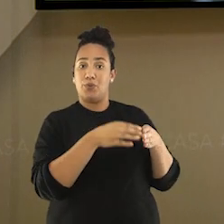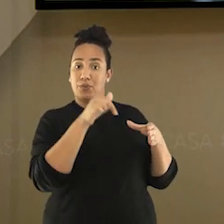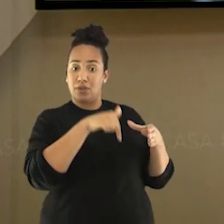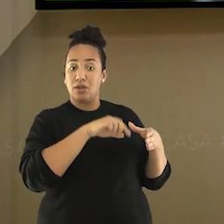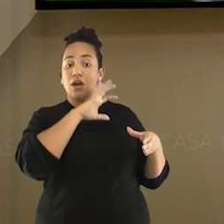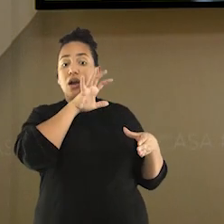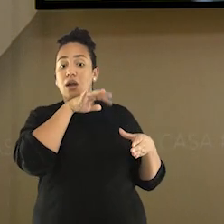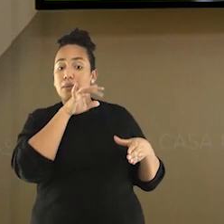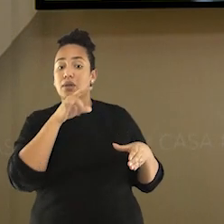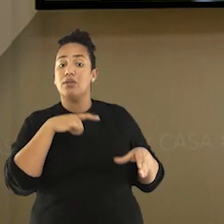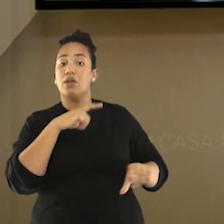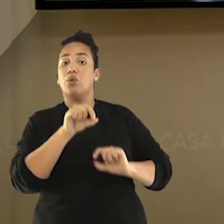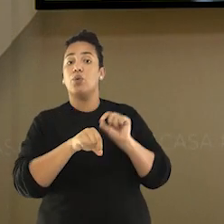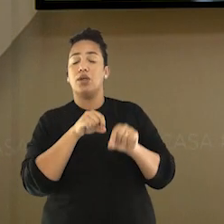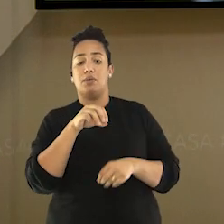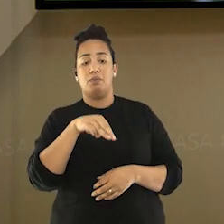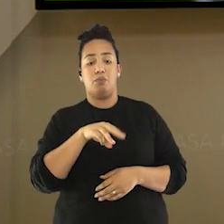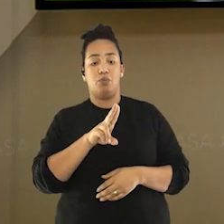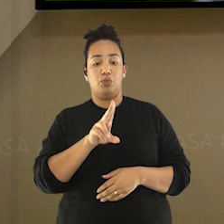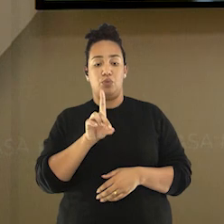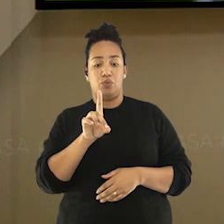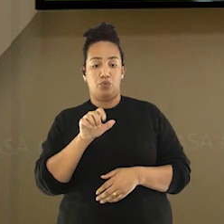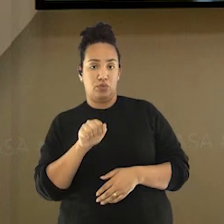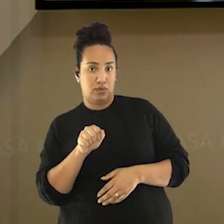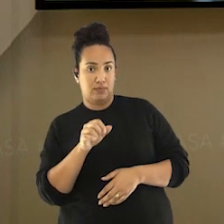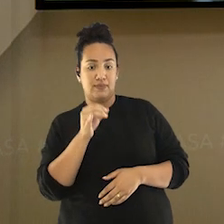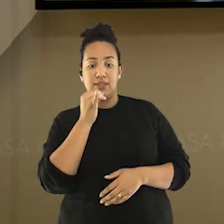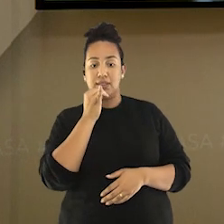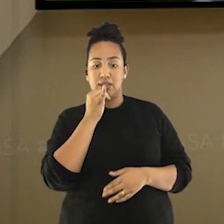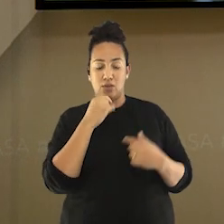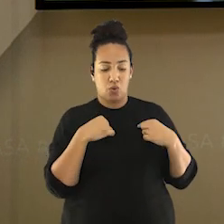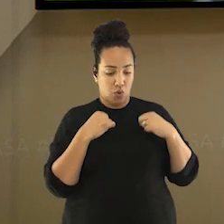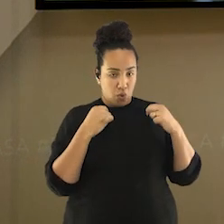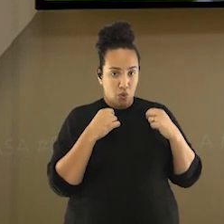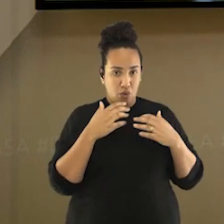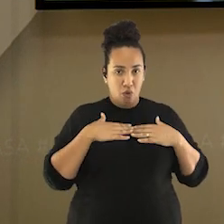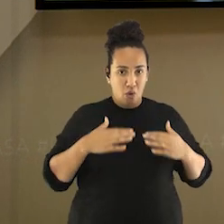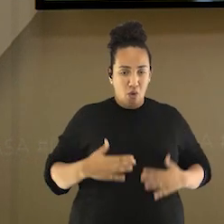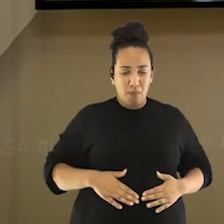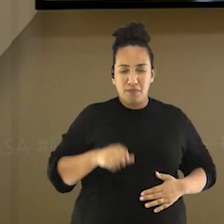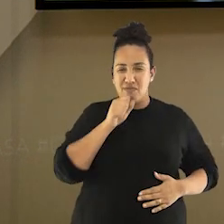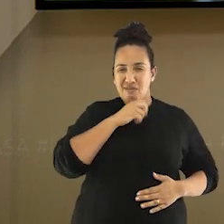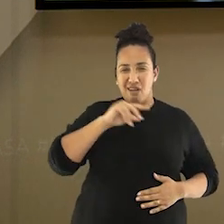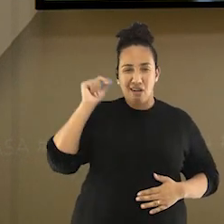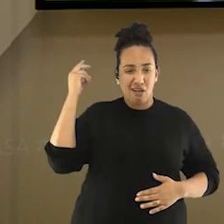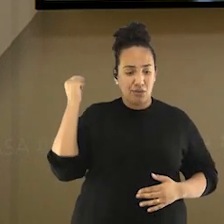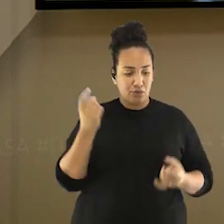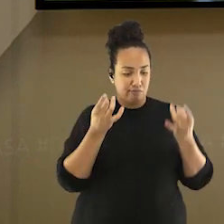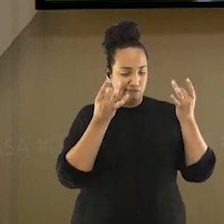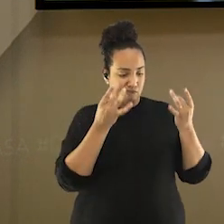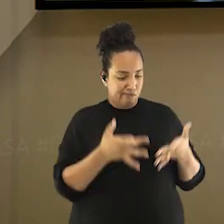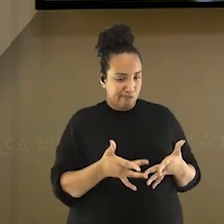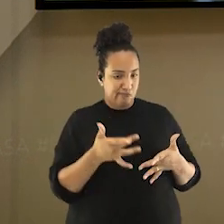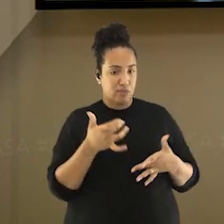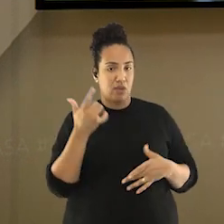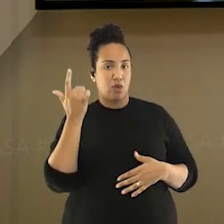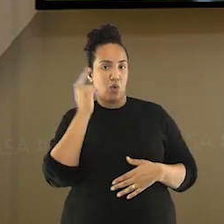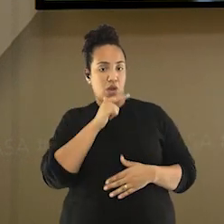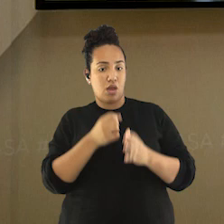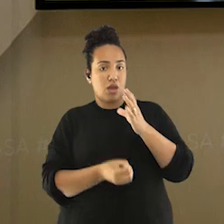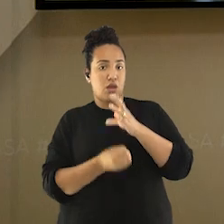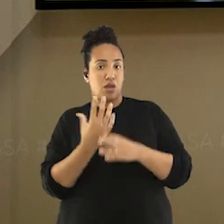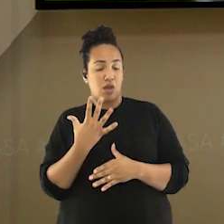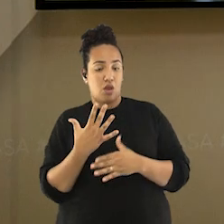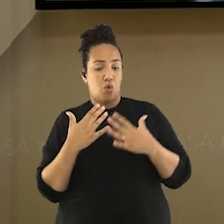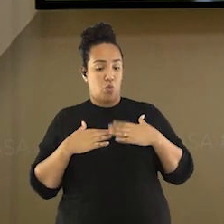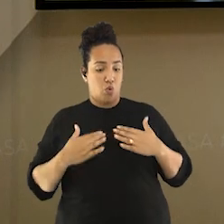fazem a muda, que é quando abandonam o esqueleto antigo para que possam crescer. Depois disso, eles geram um novo esqueleto,